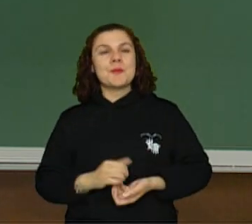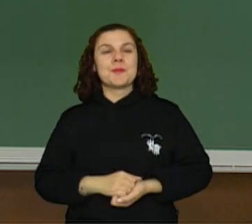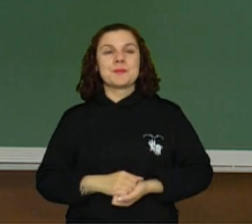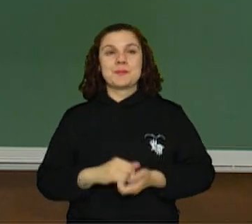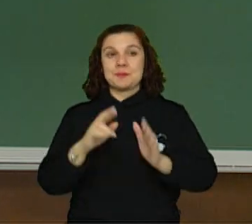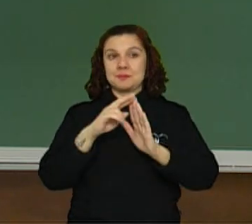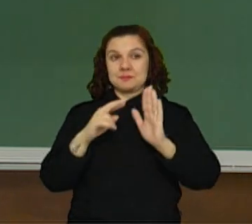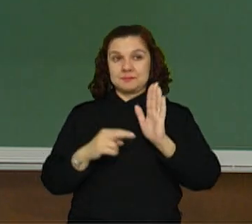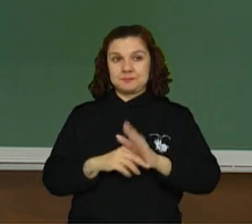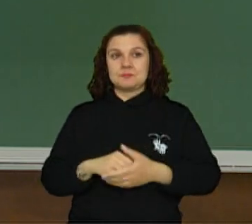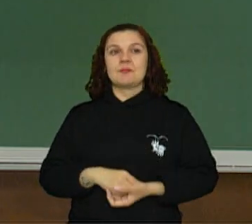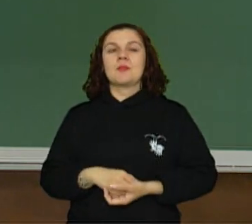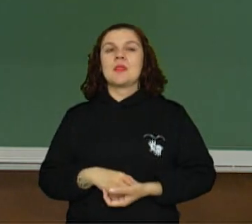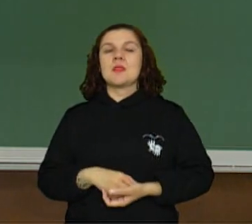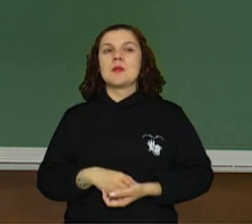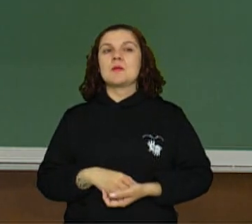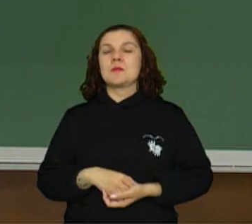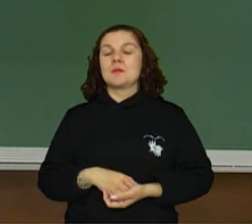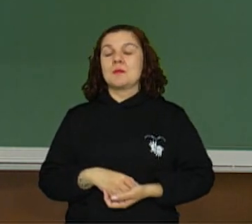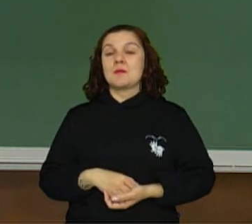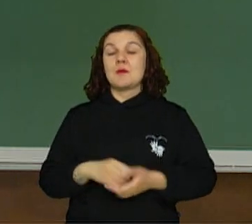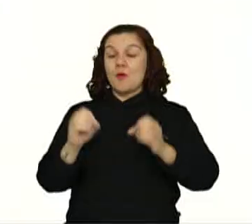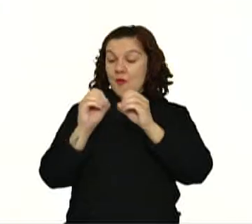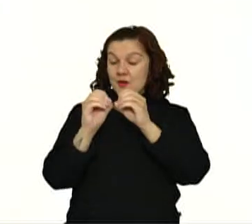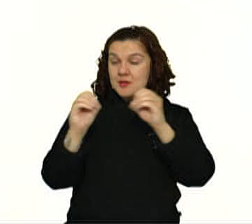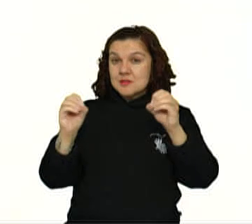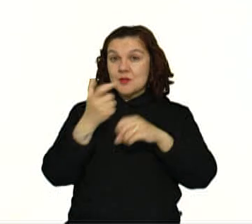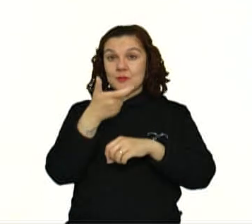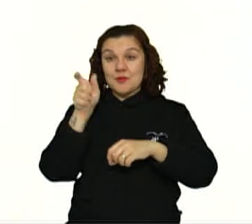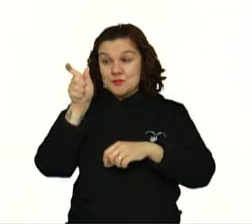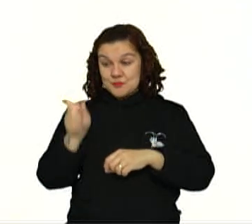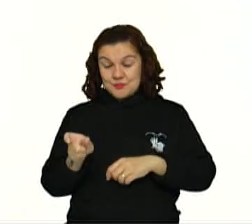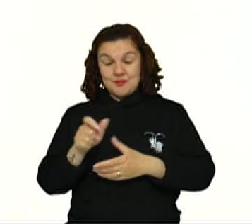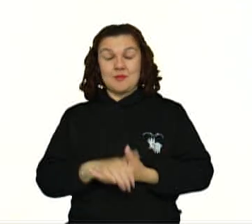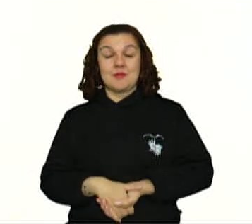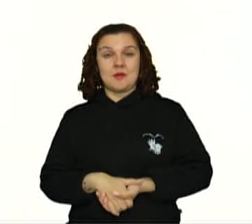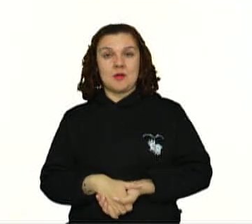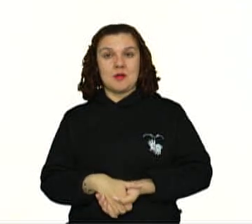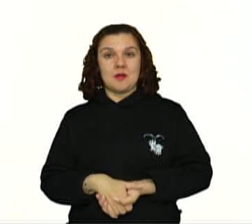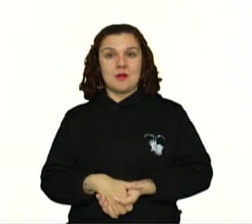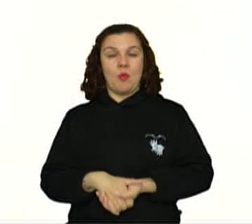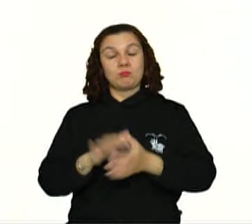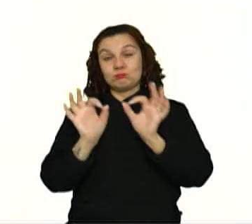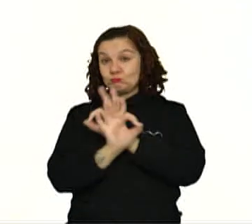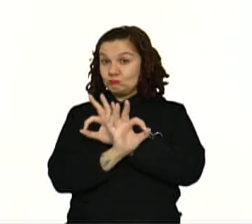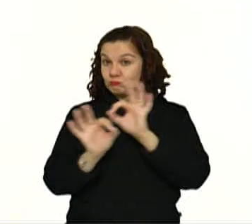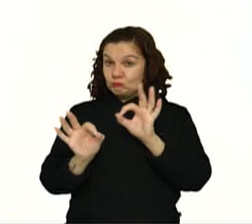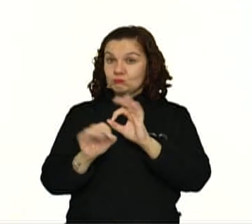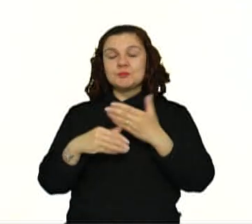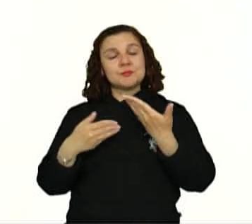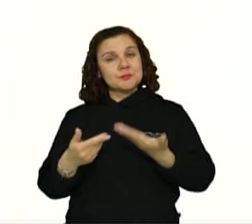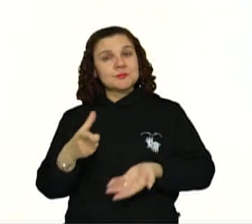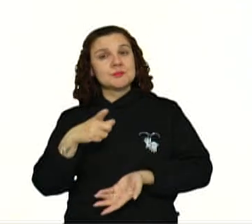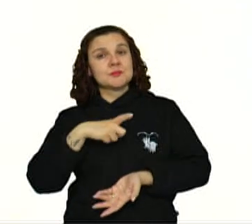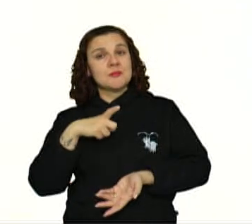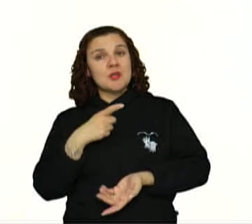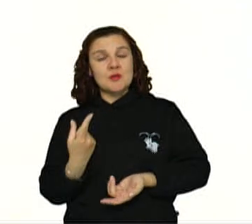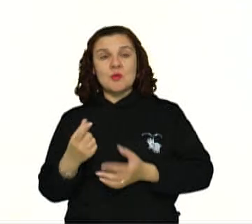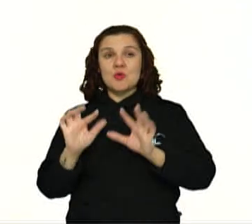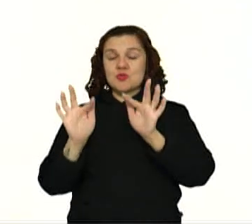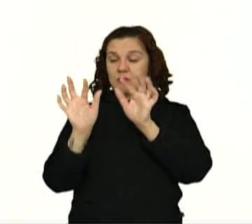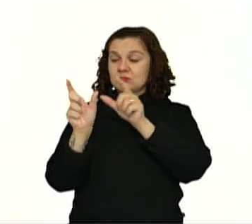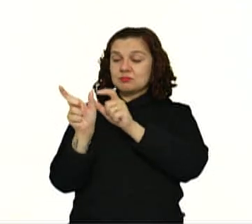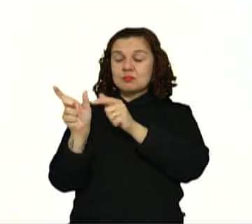as regrinhas para a oração sem sujeito. Orações sem sujeito ou inexistente possui apenas